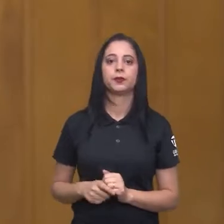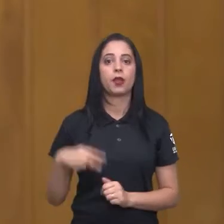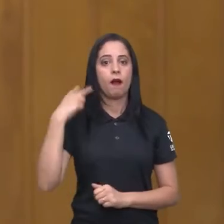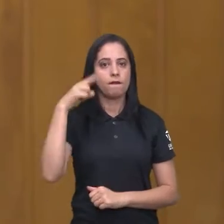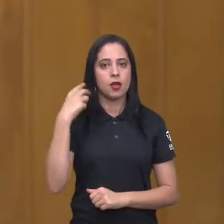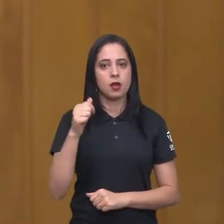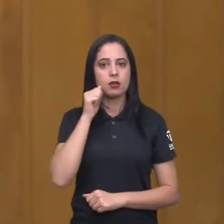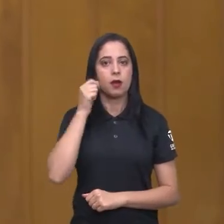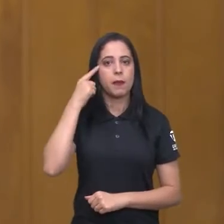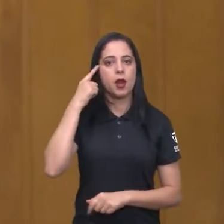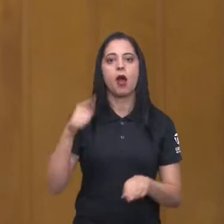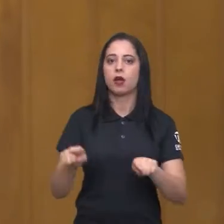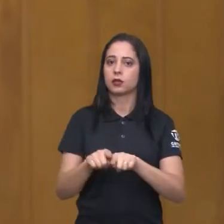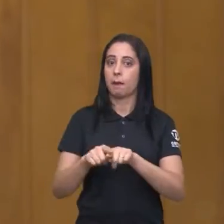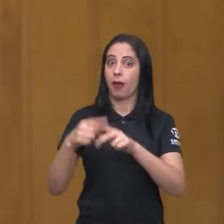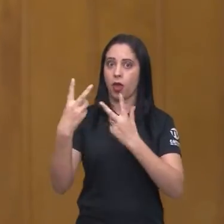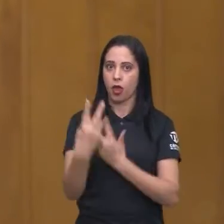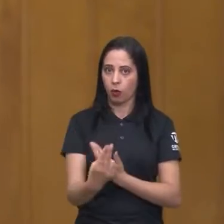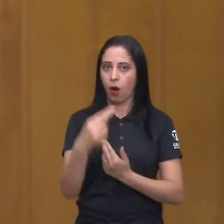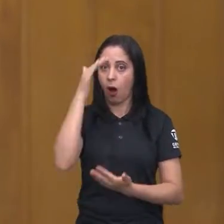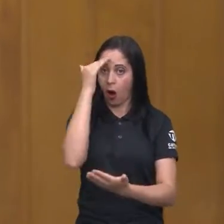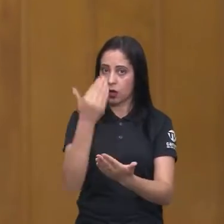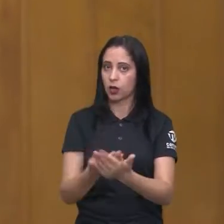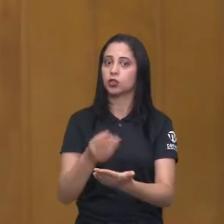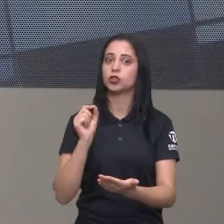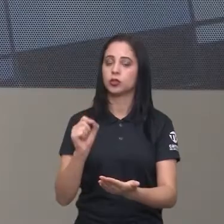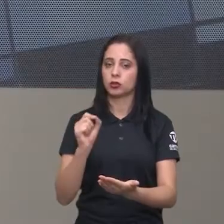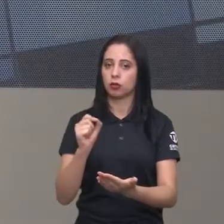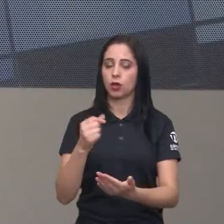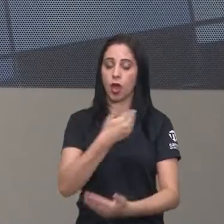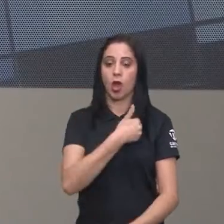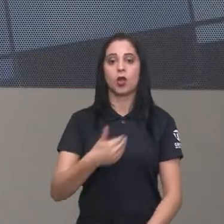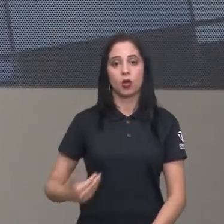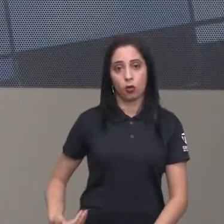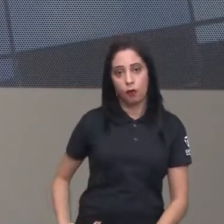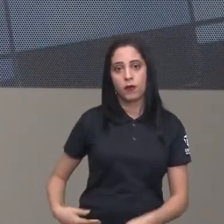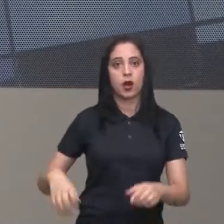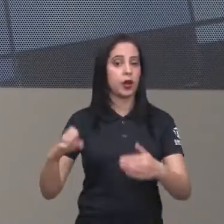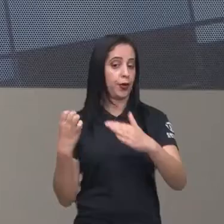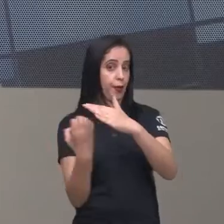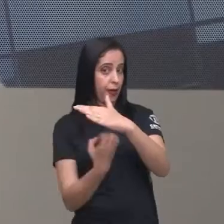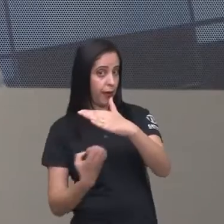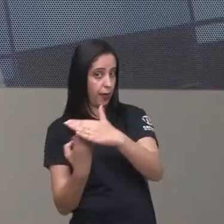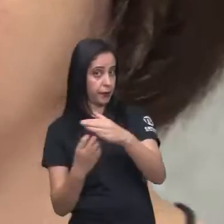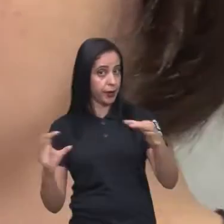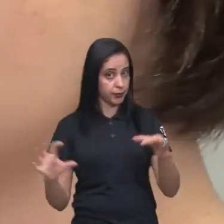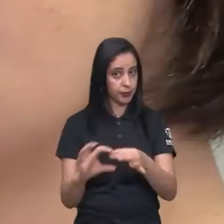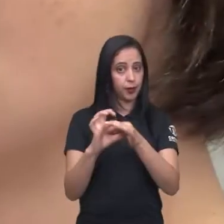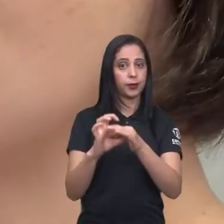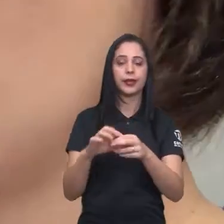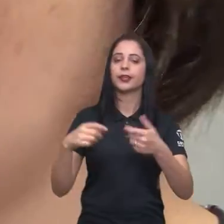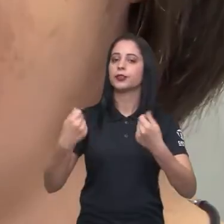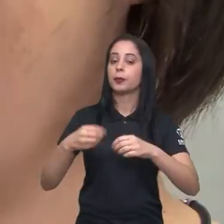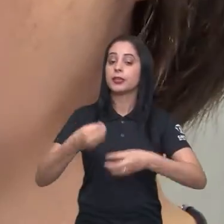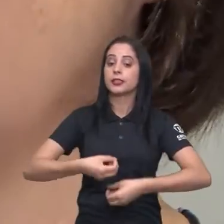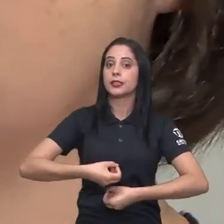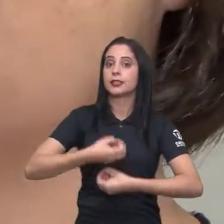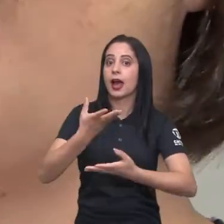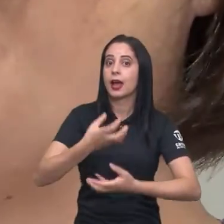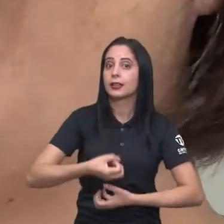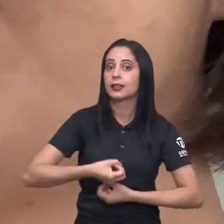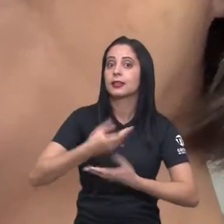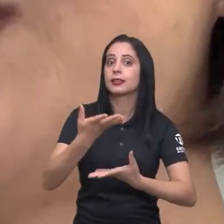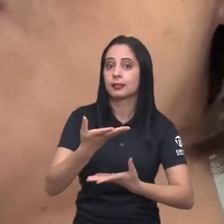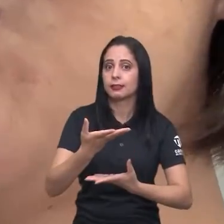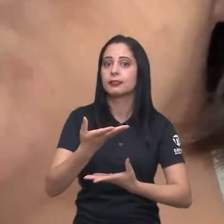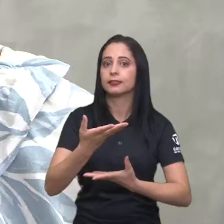A vereadora Amélia Naomi também acredita que o poder público, assim como a iniciativa privada, tem o dever de dar